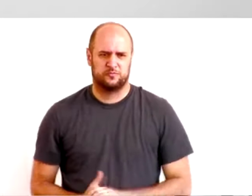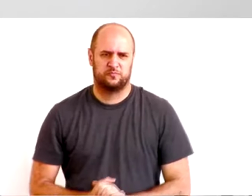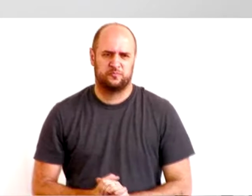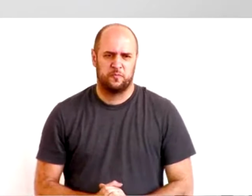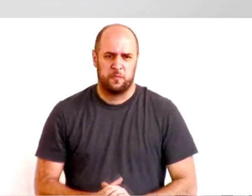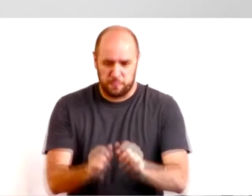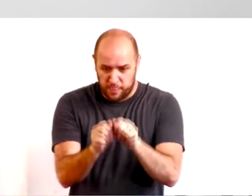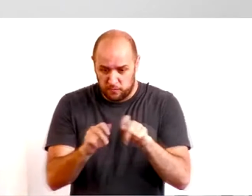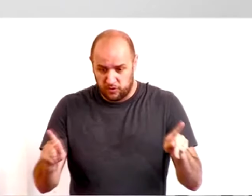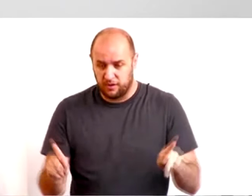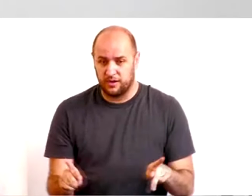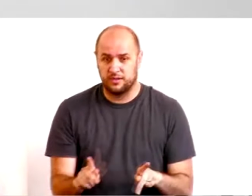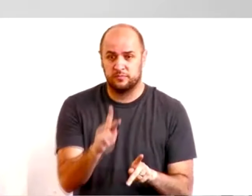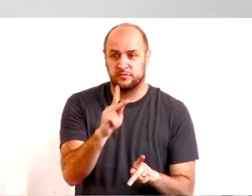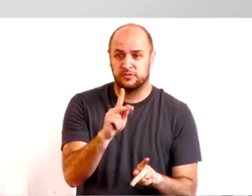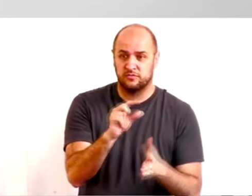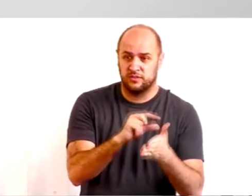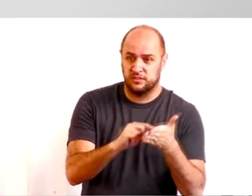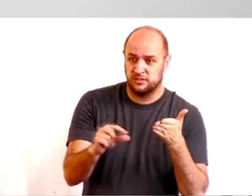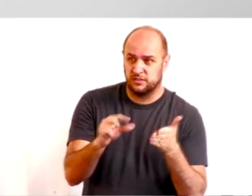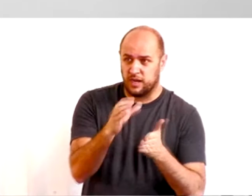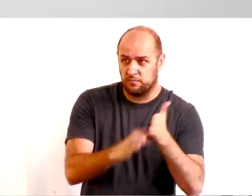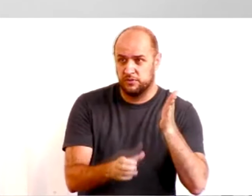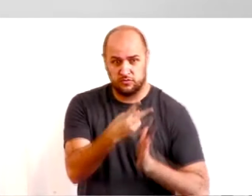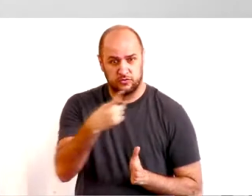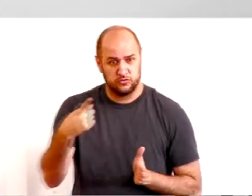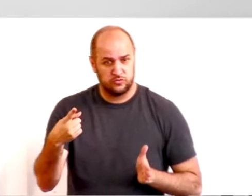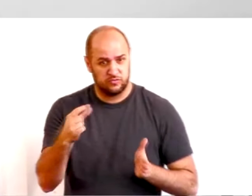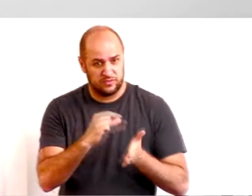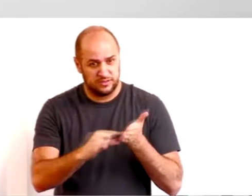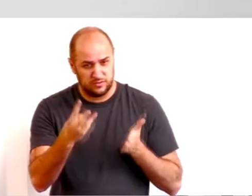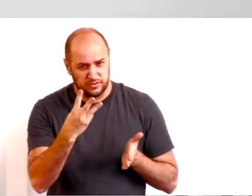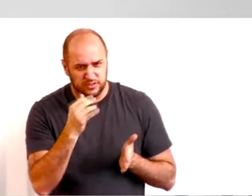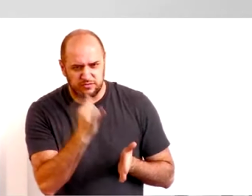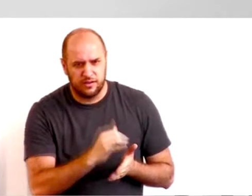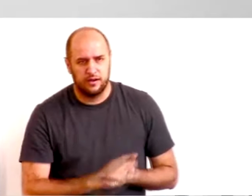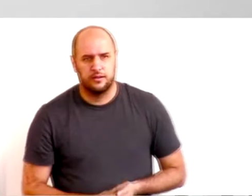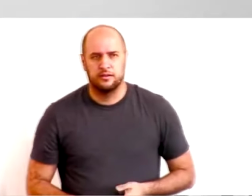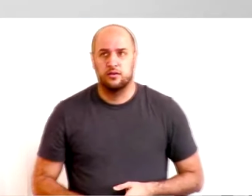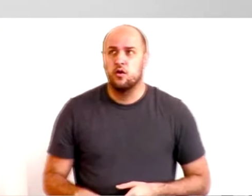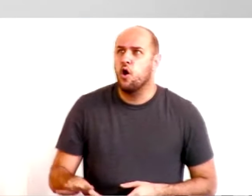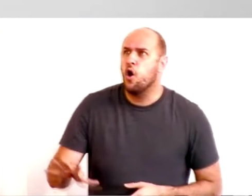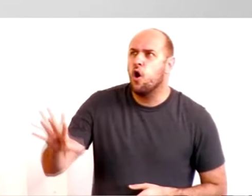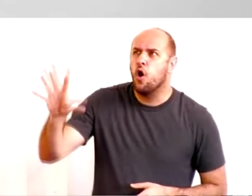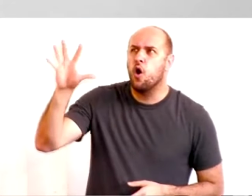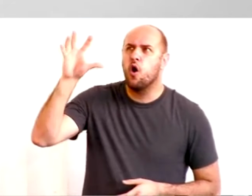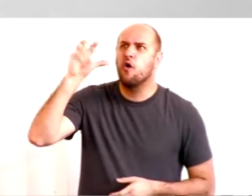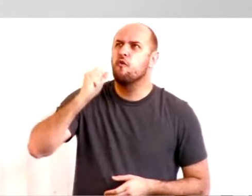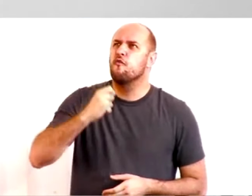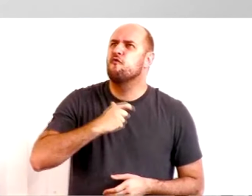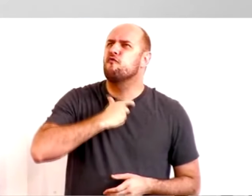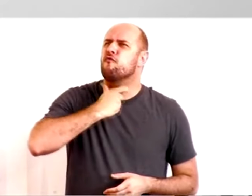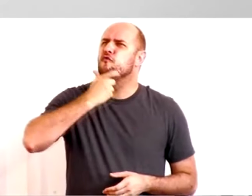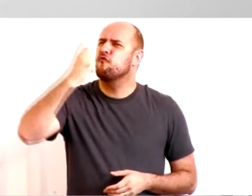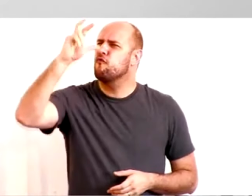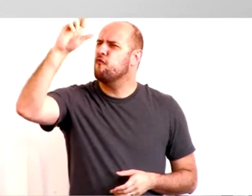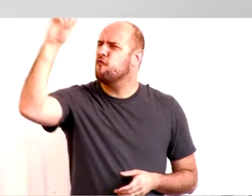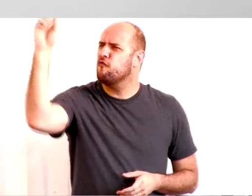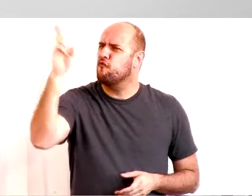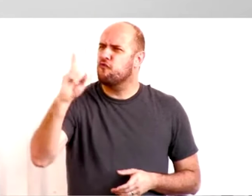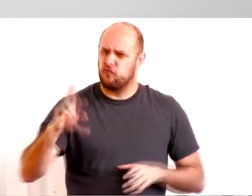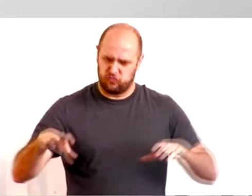Apocalipse, capítulo 21, verso 3 nos diz: então ouvi uma voz forte que vinha do trono